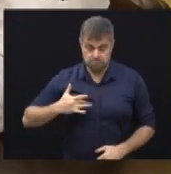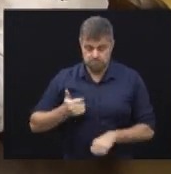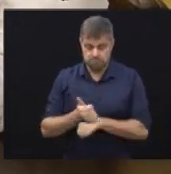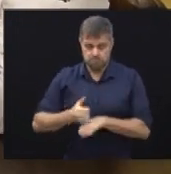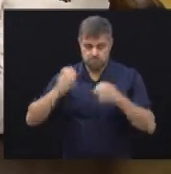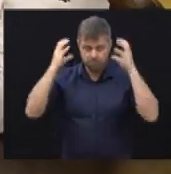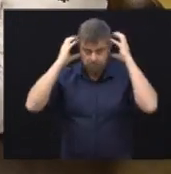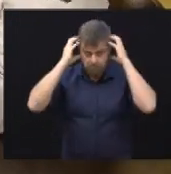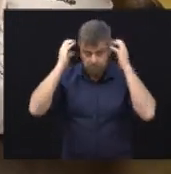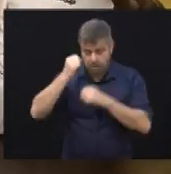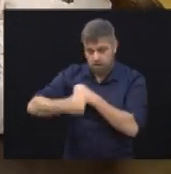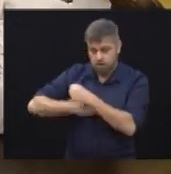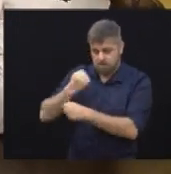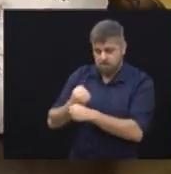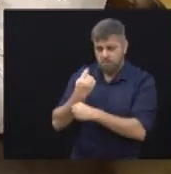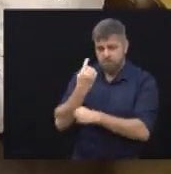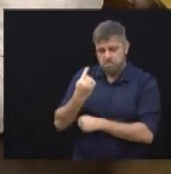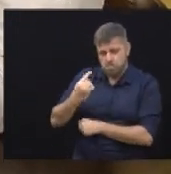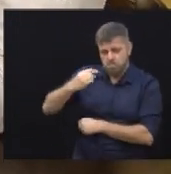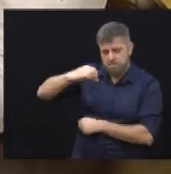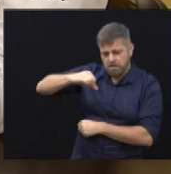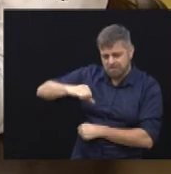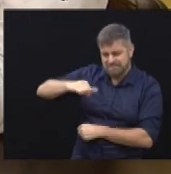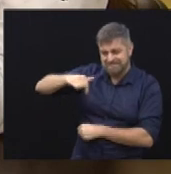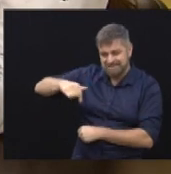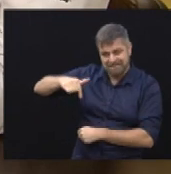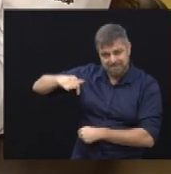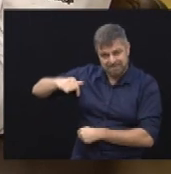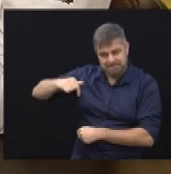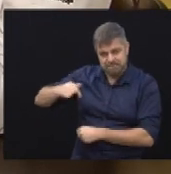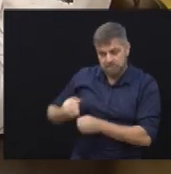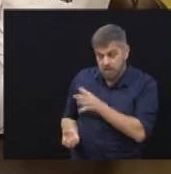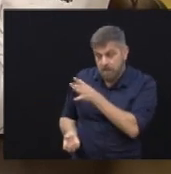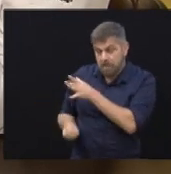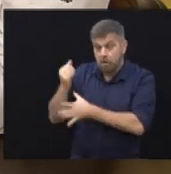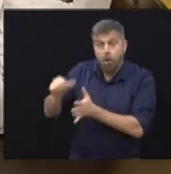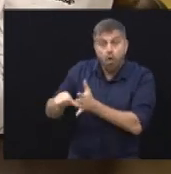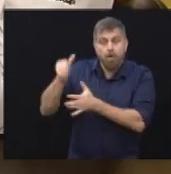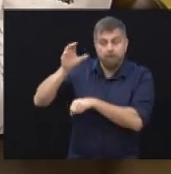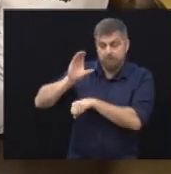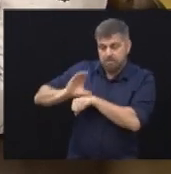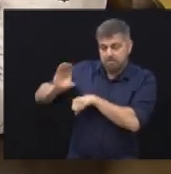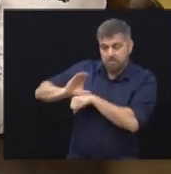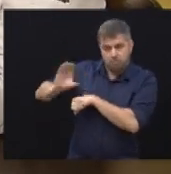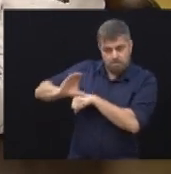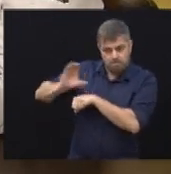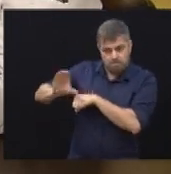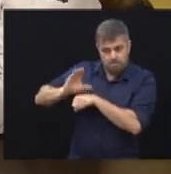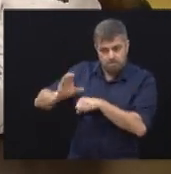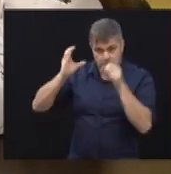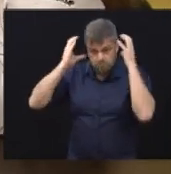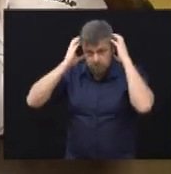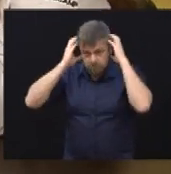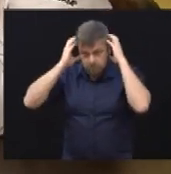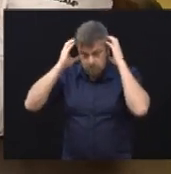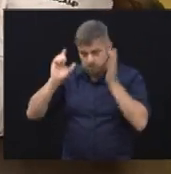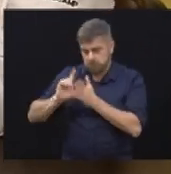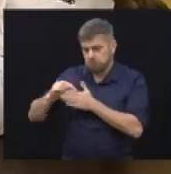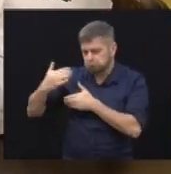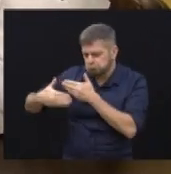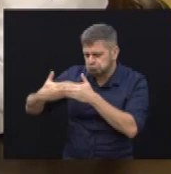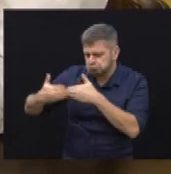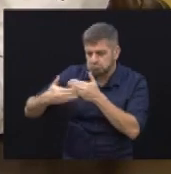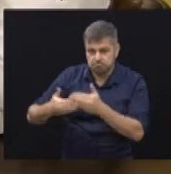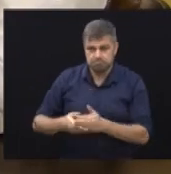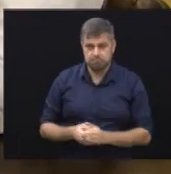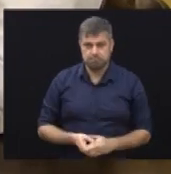né? Em 1977, mais ou menos, foi quando começou o primeiro curso de fonoaudiologia, até que a profissão